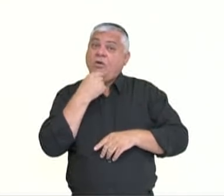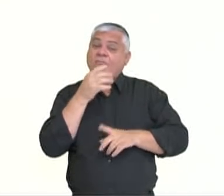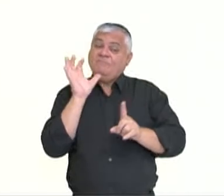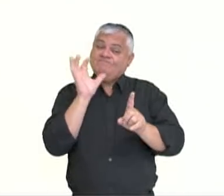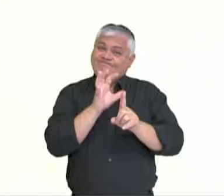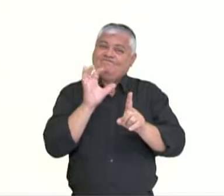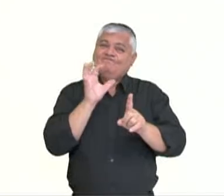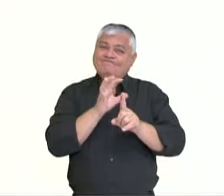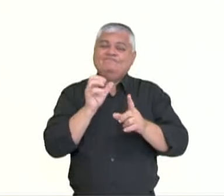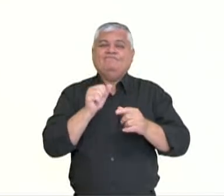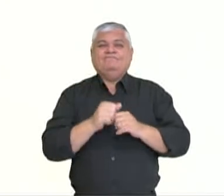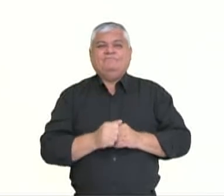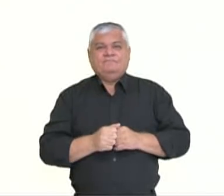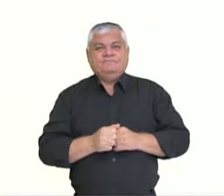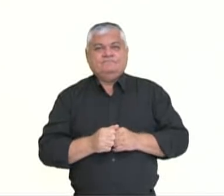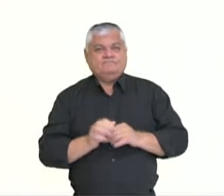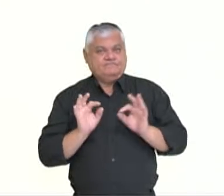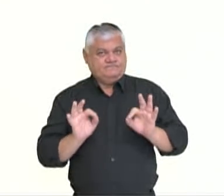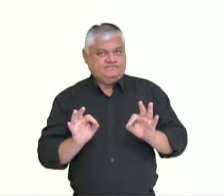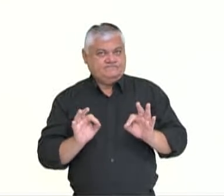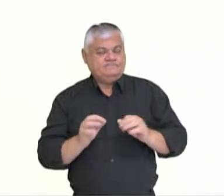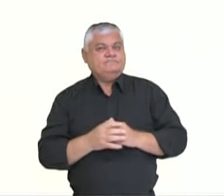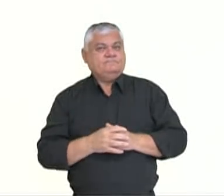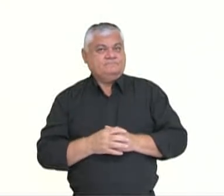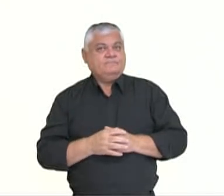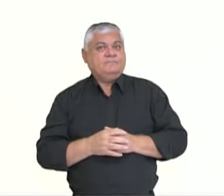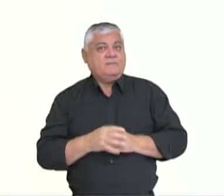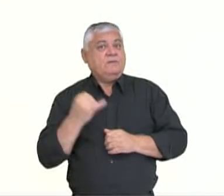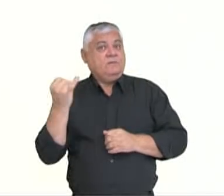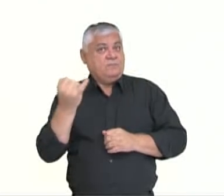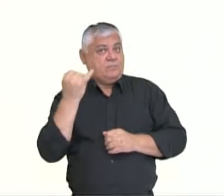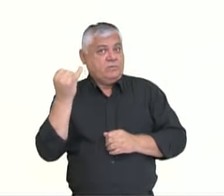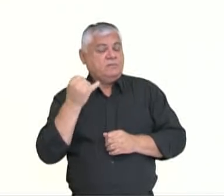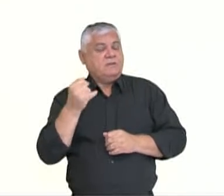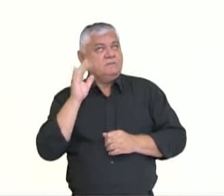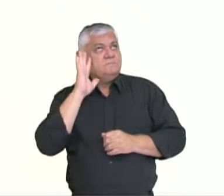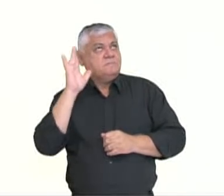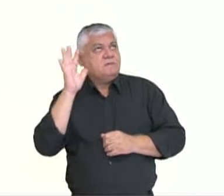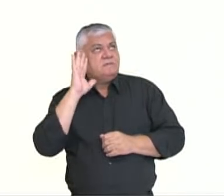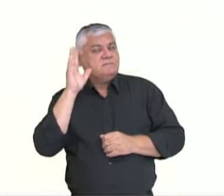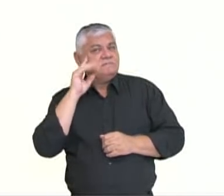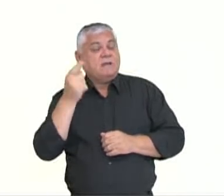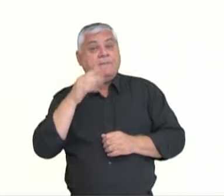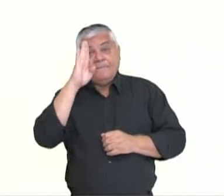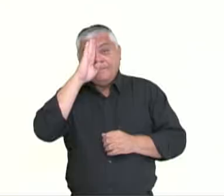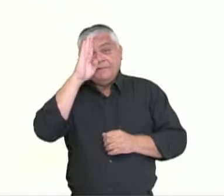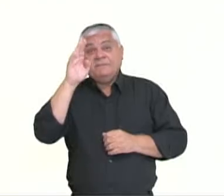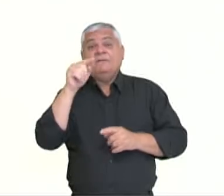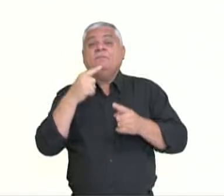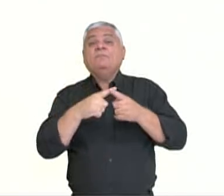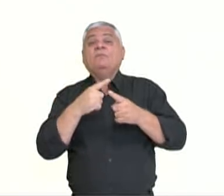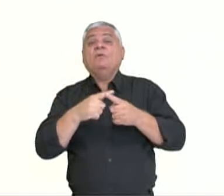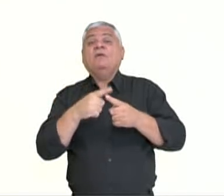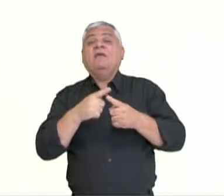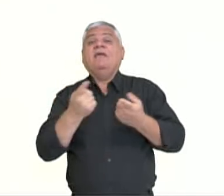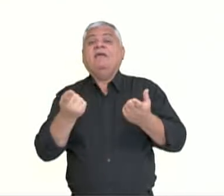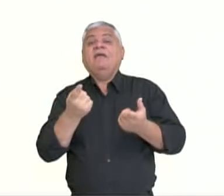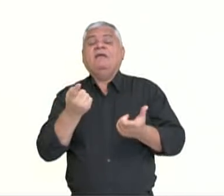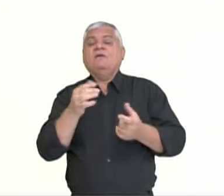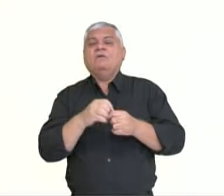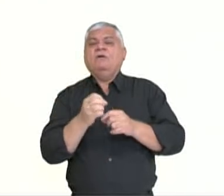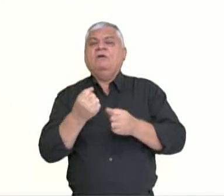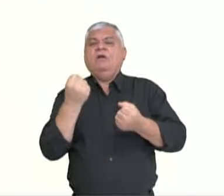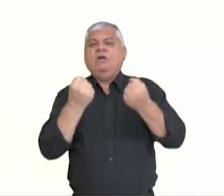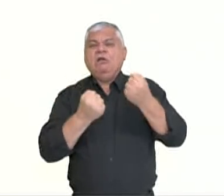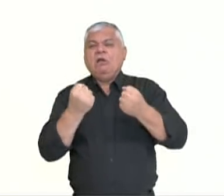das atividades humanas, certo? Então, fator importante da gente pensar também, principalmente pela queima dos chamados